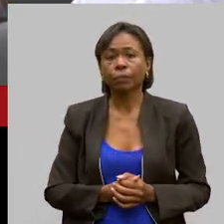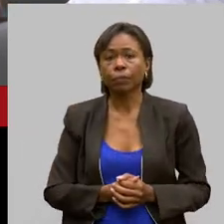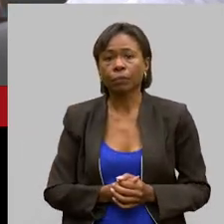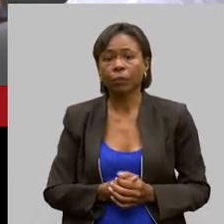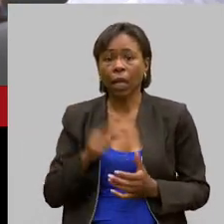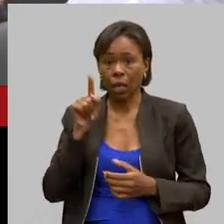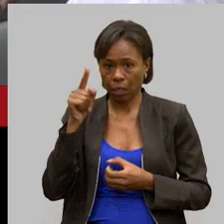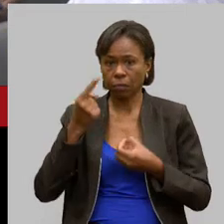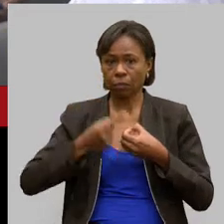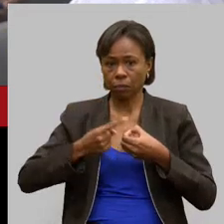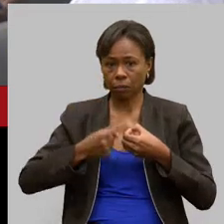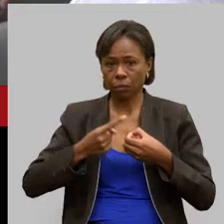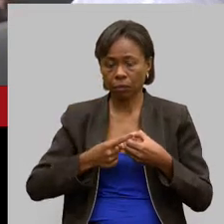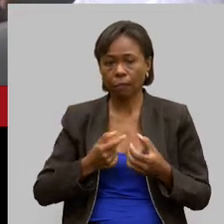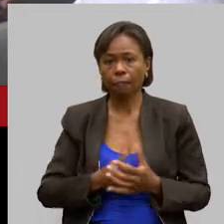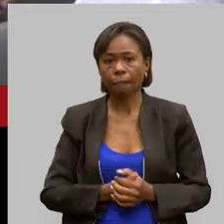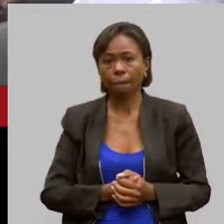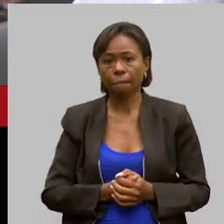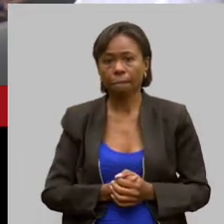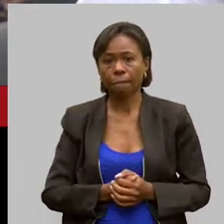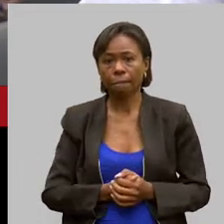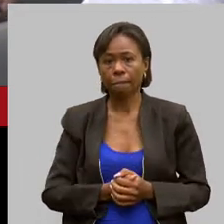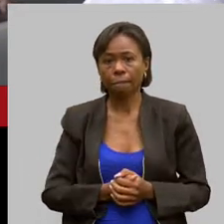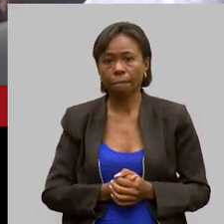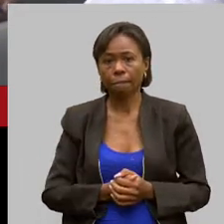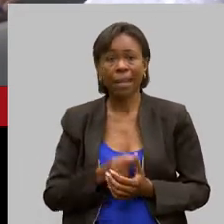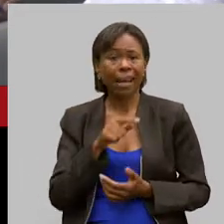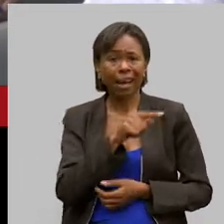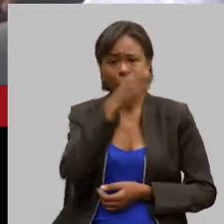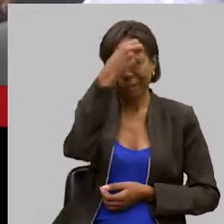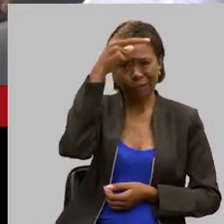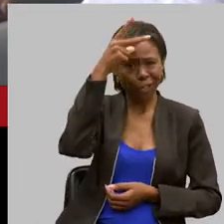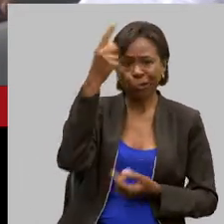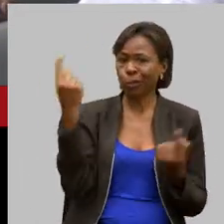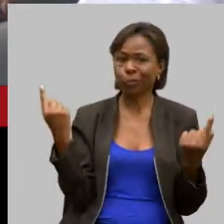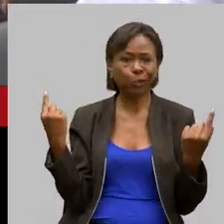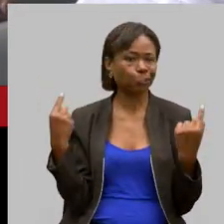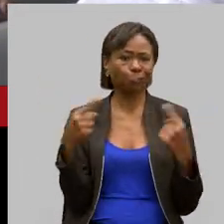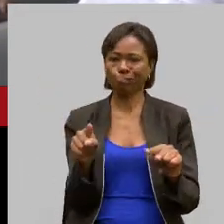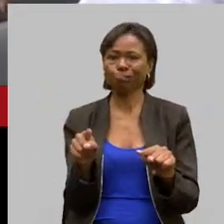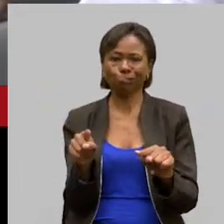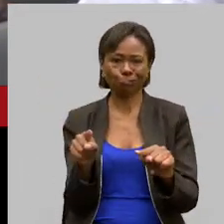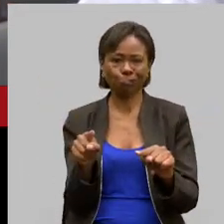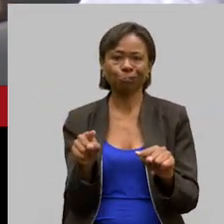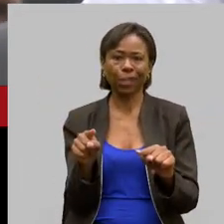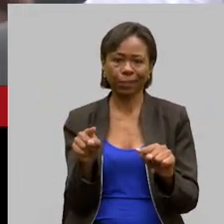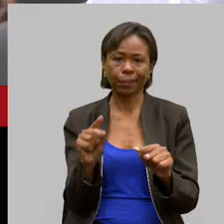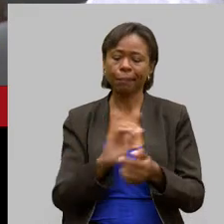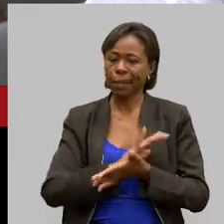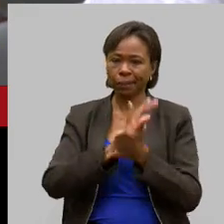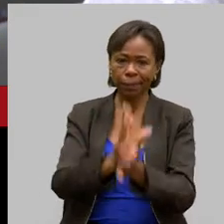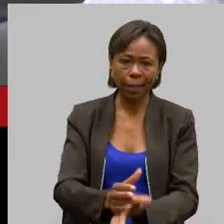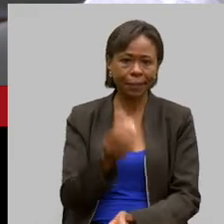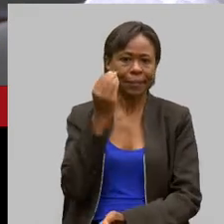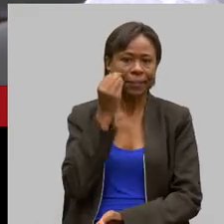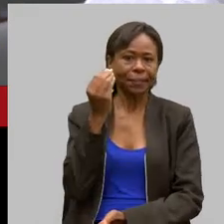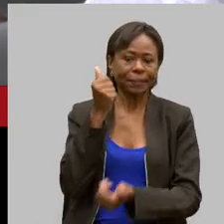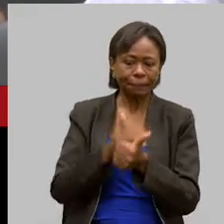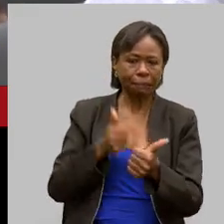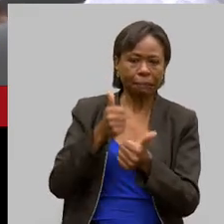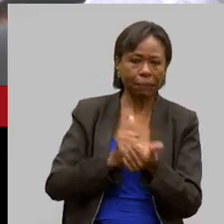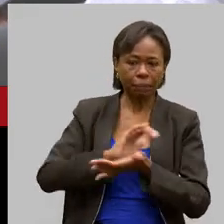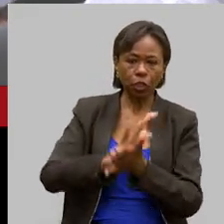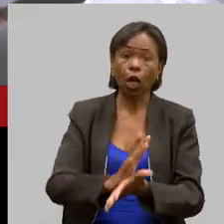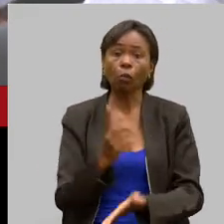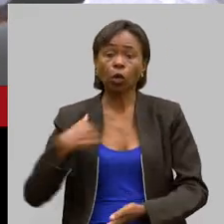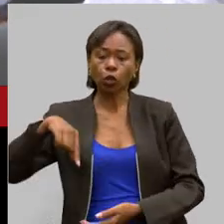o vamos falar prefeitura foi contra lutou muito para derrubar mas nós mães lutamos até